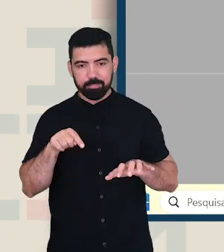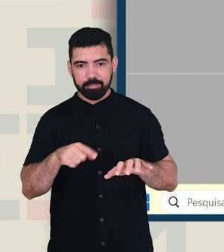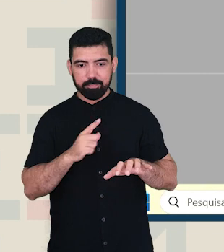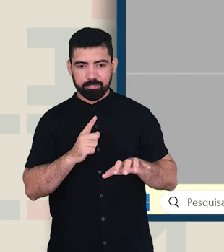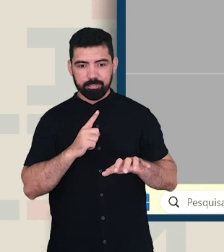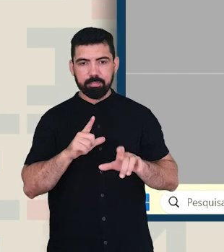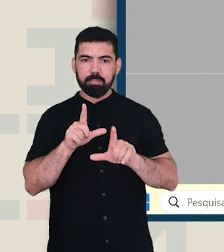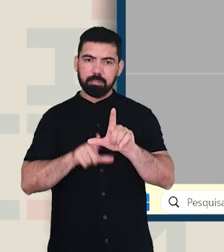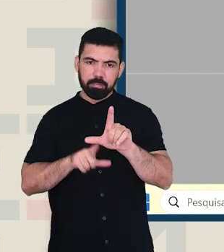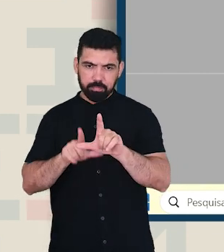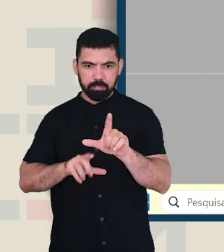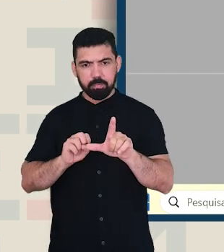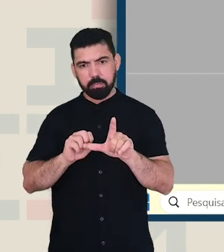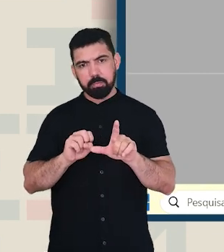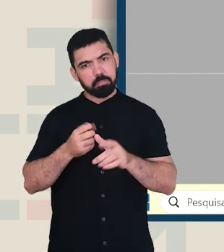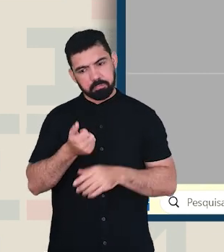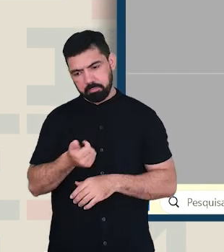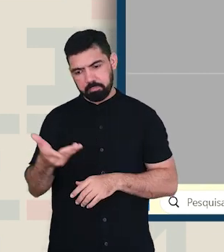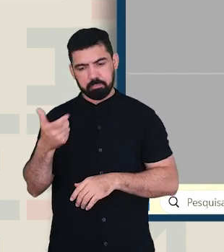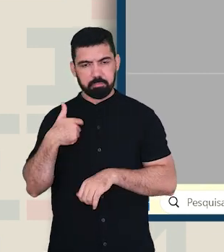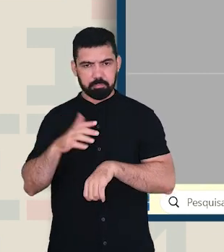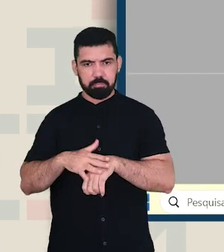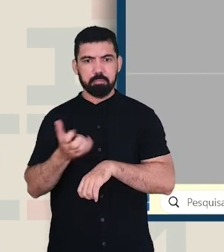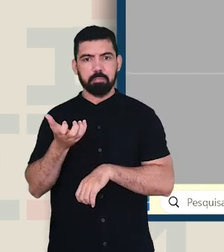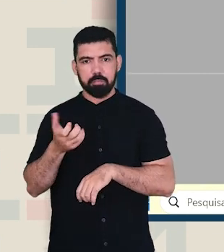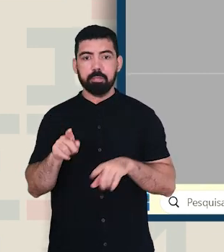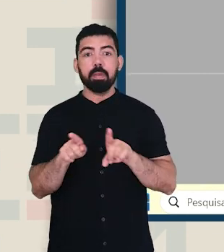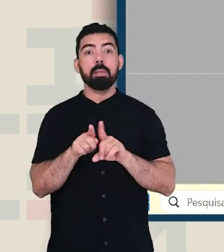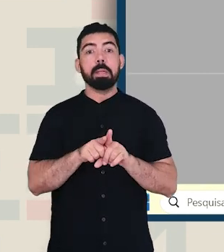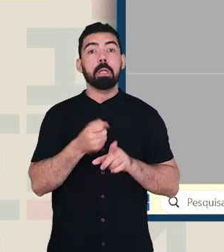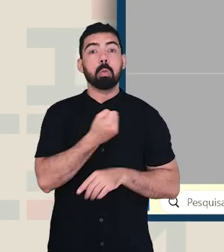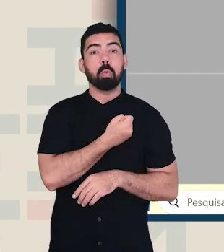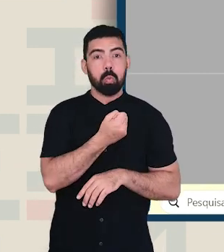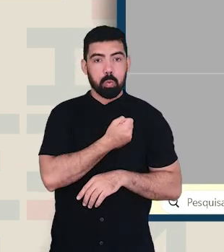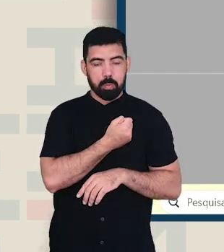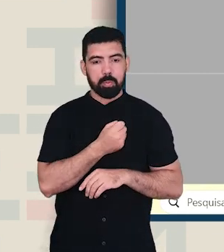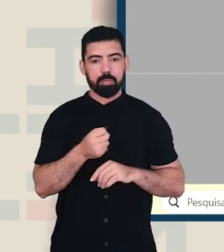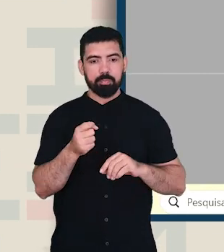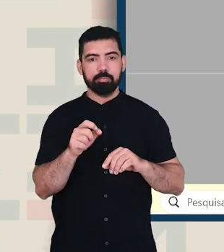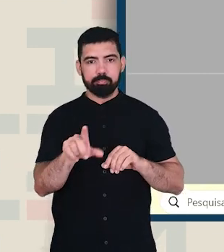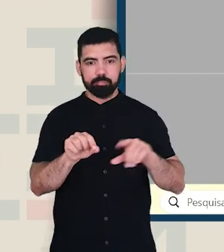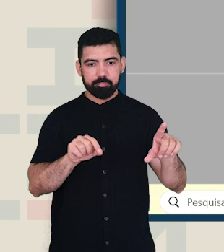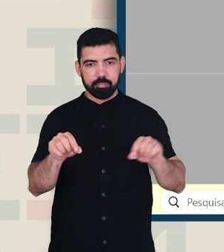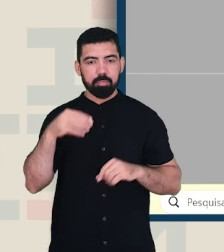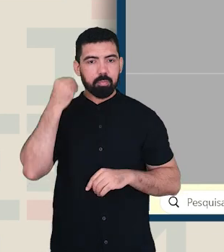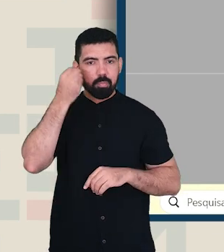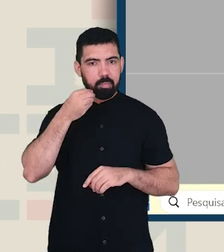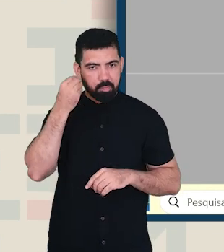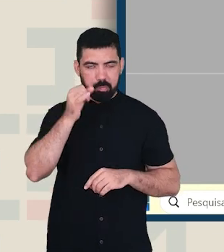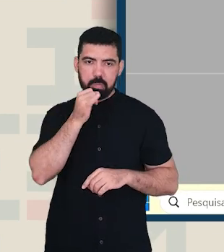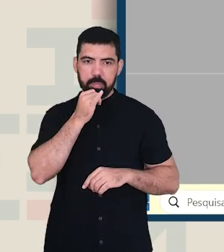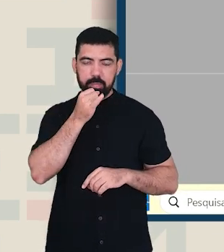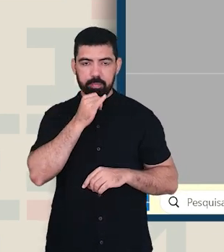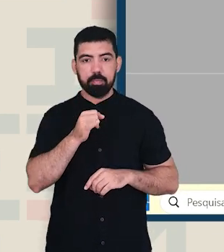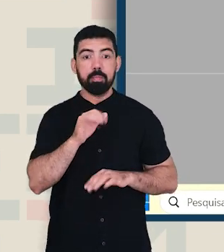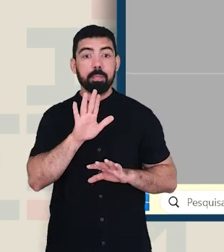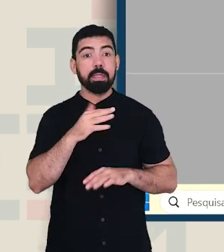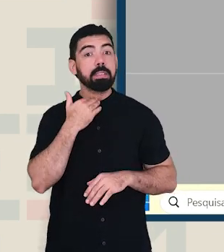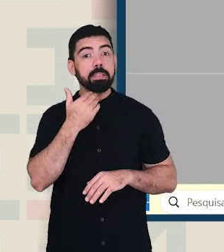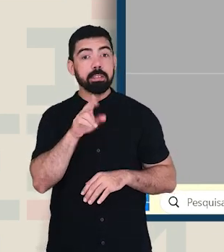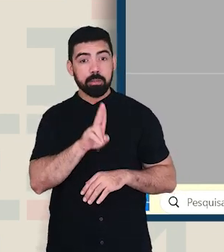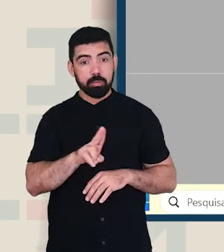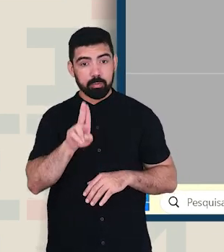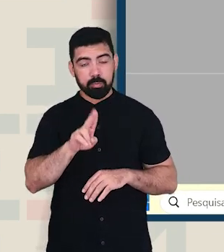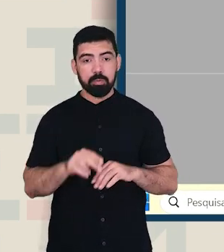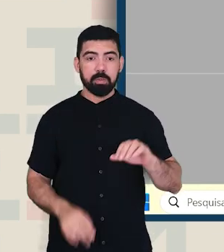tantas letras como eu quiser e números, por experiência, por exemplo, sem utilizar